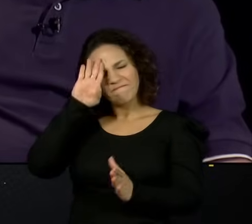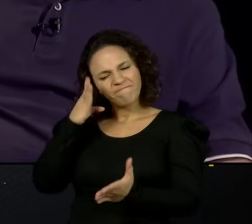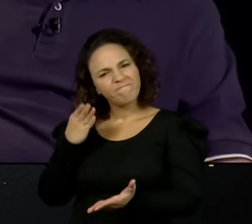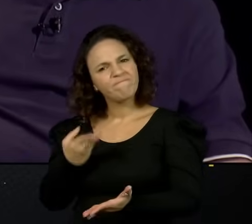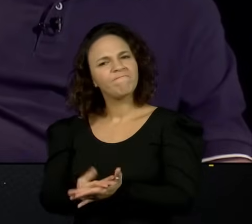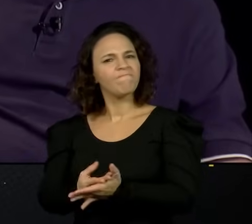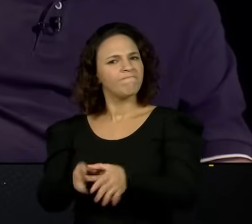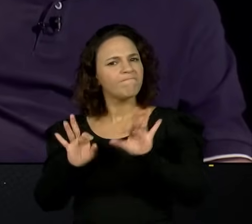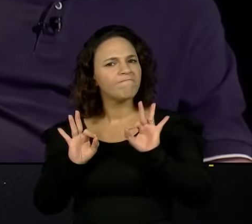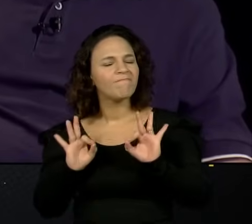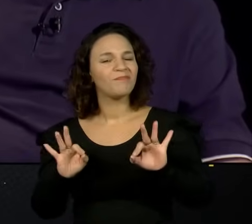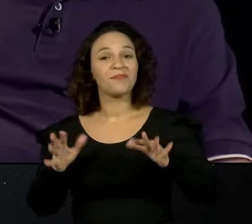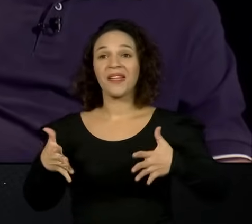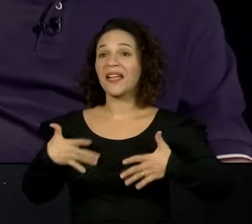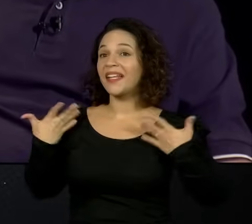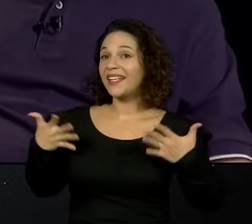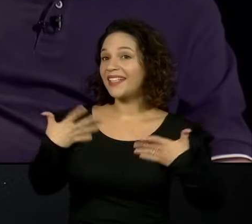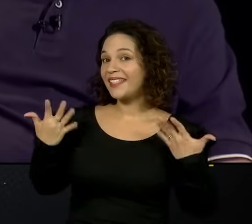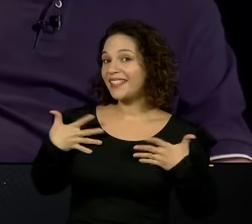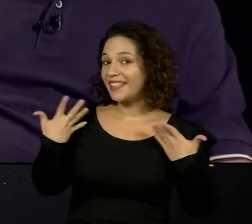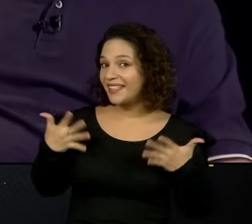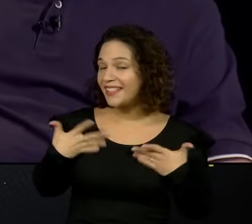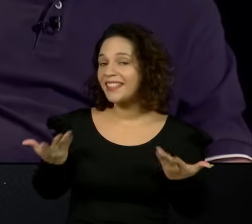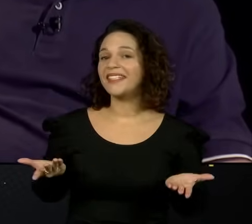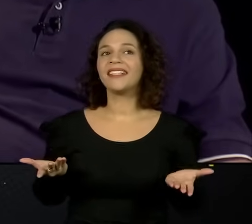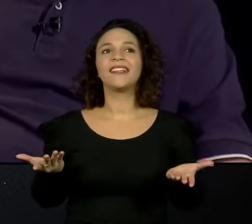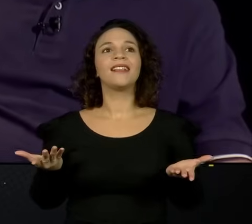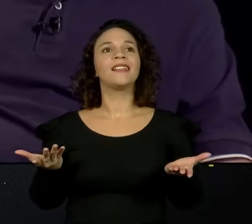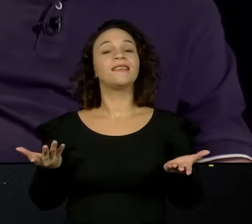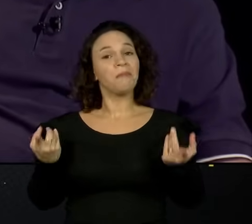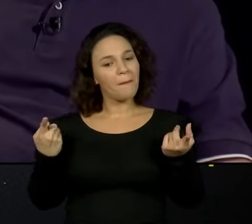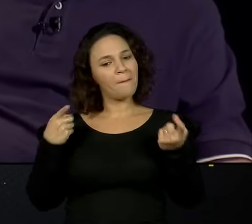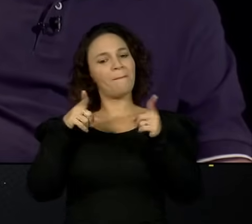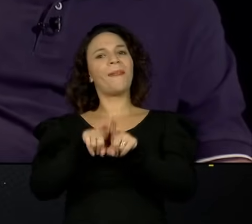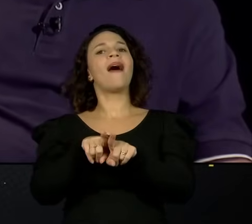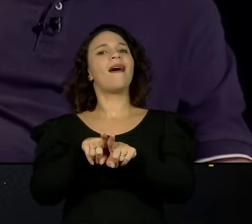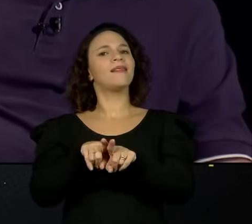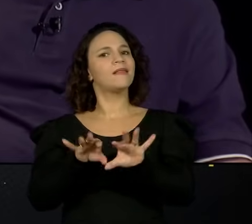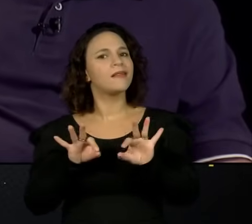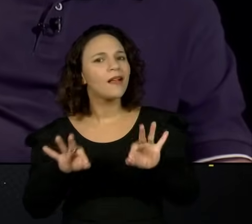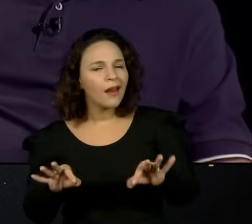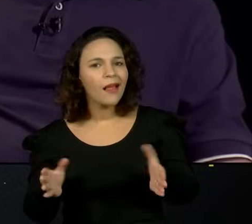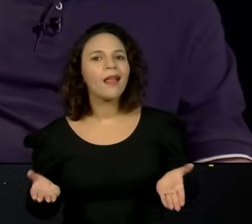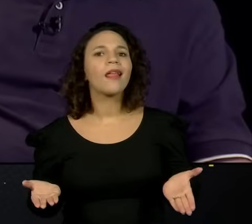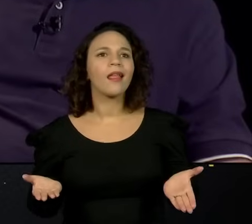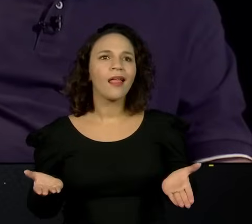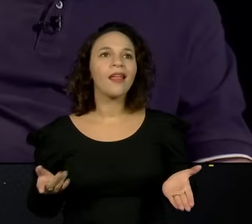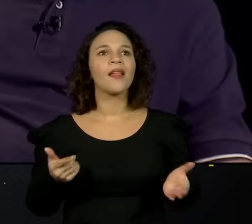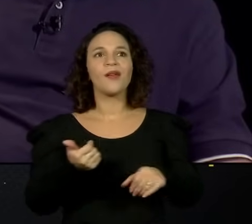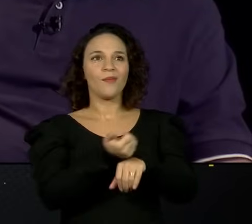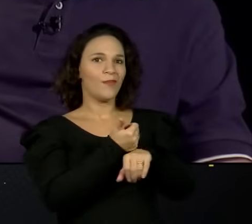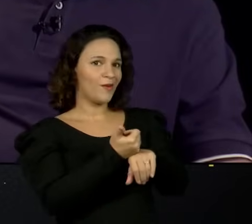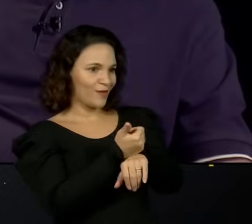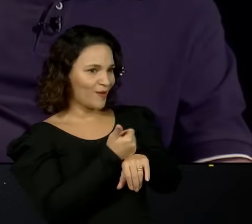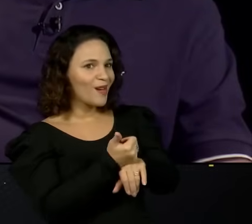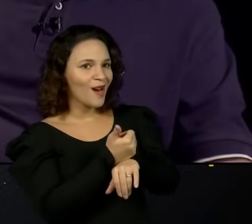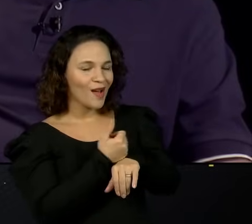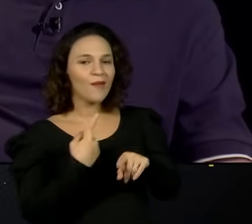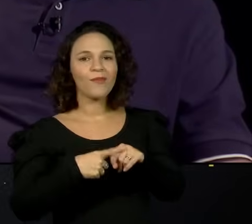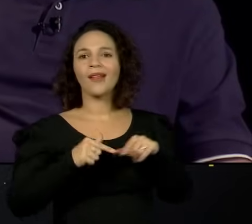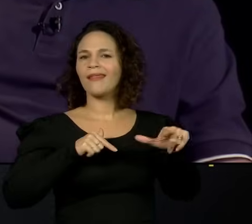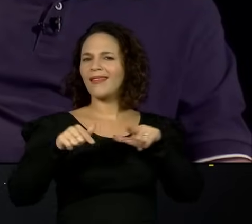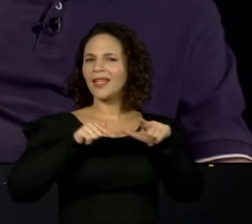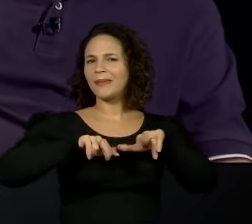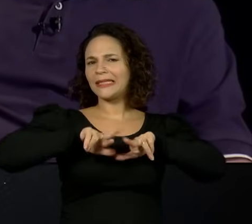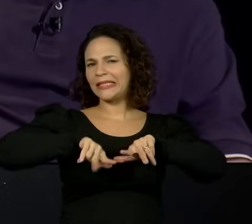confiança, em alegria, em parceria, também profissional, já que estivemos juntos em